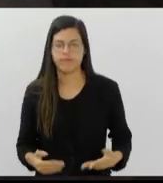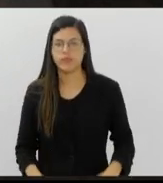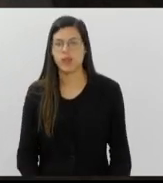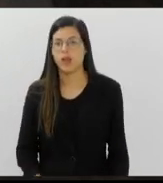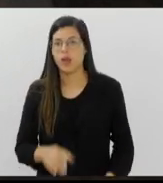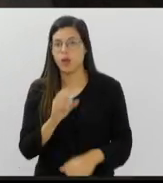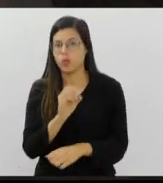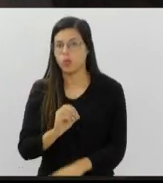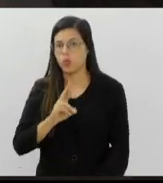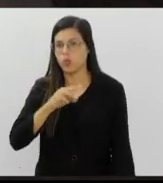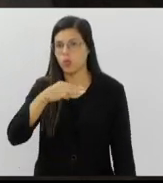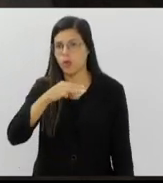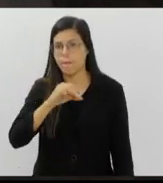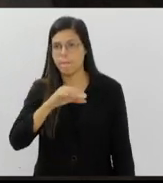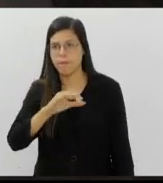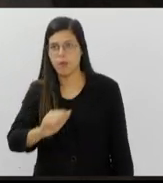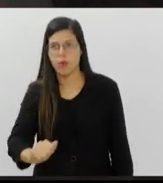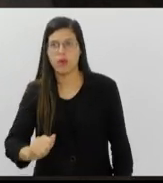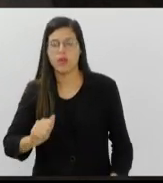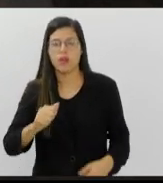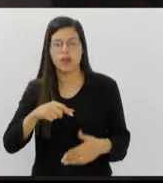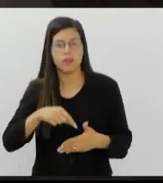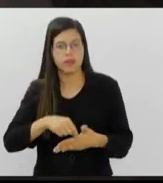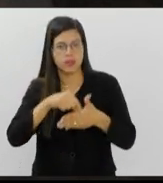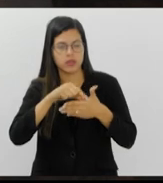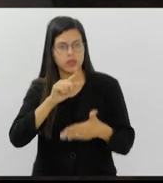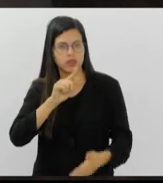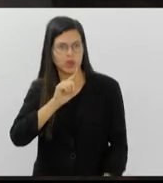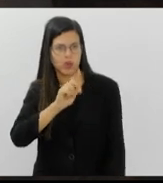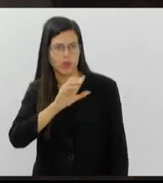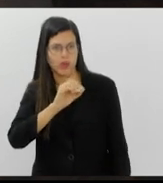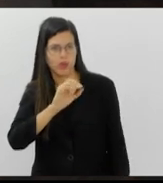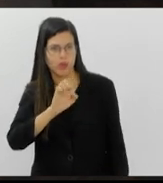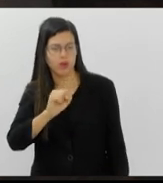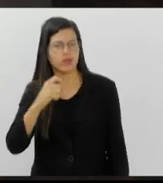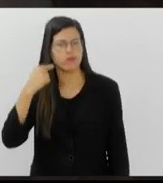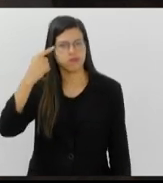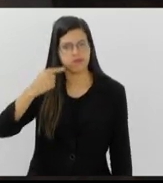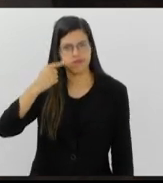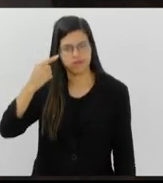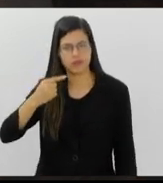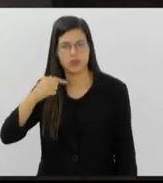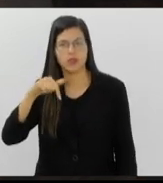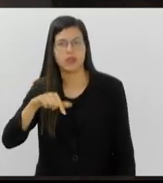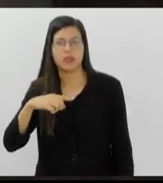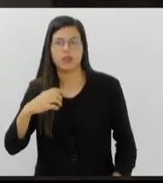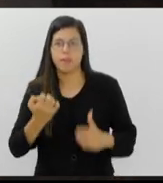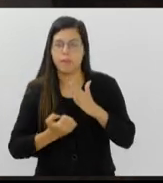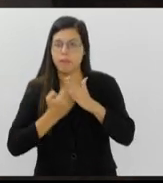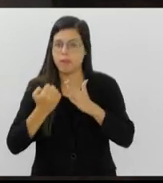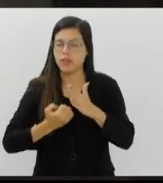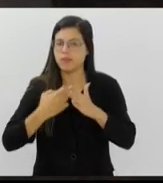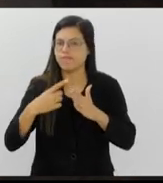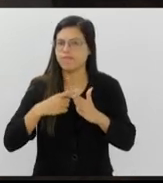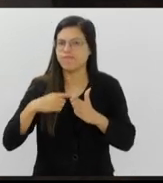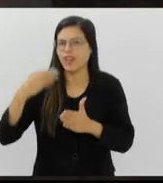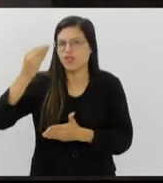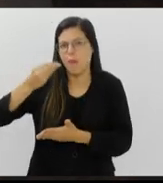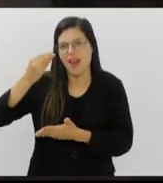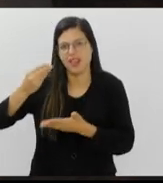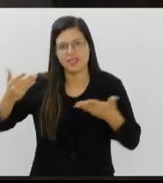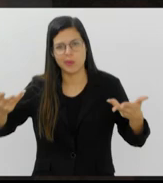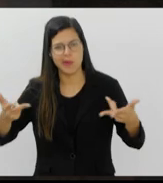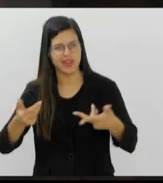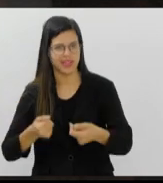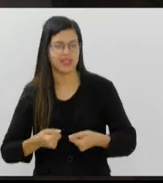Góes, à frente do escritório Góes Advogados, possui uma carreira de excelência que vai além do escritório. Ela